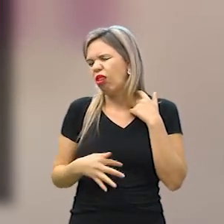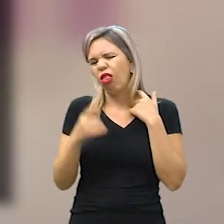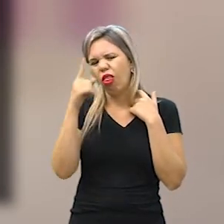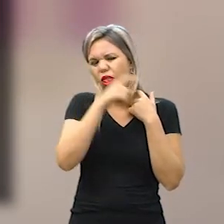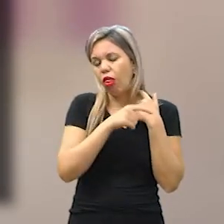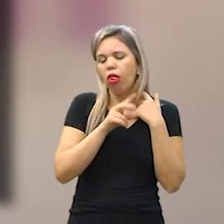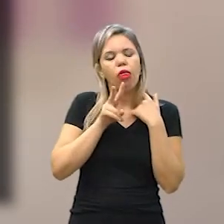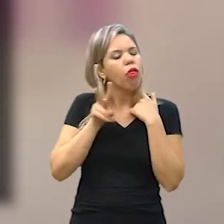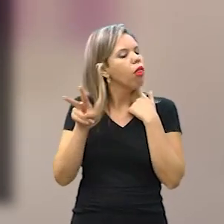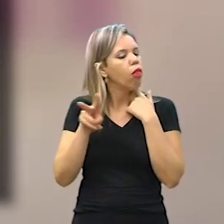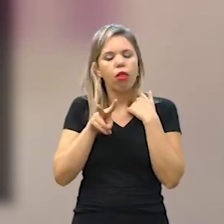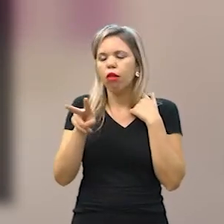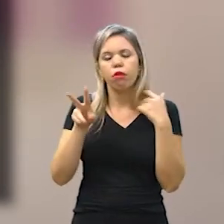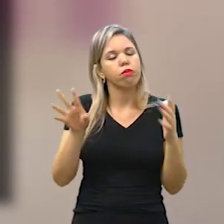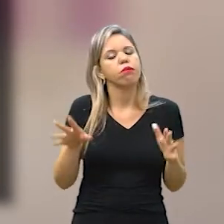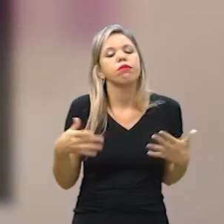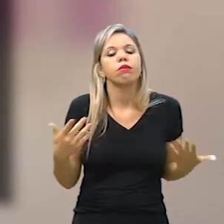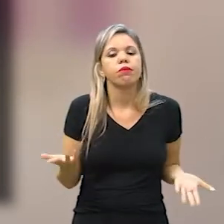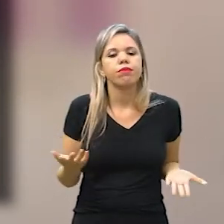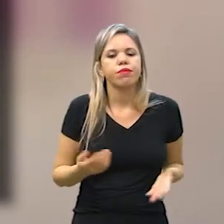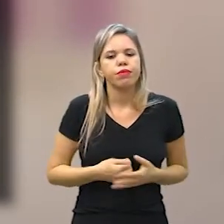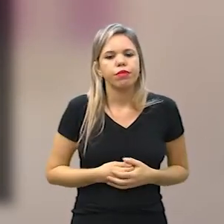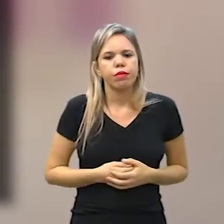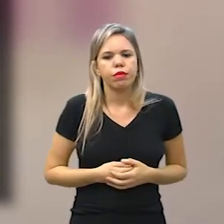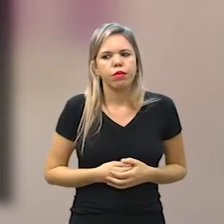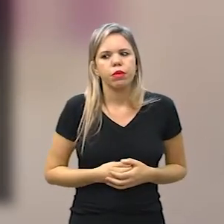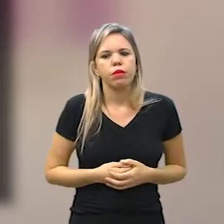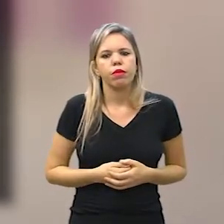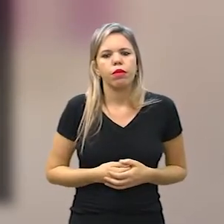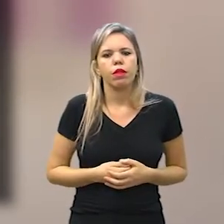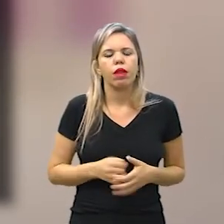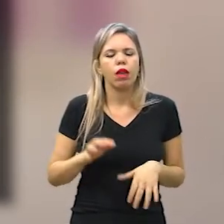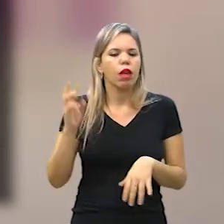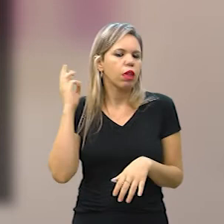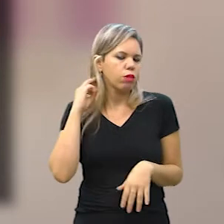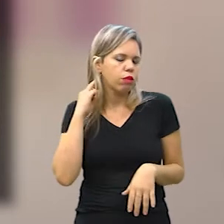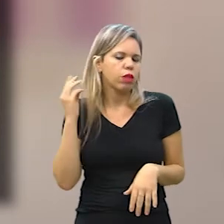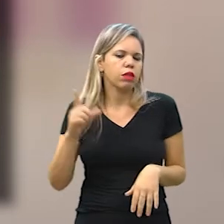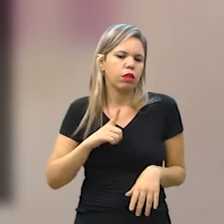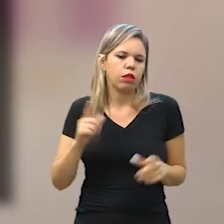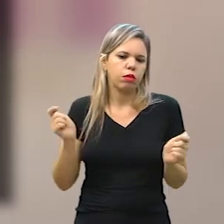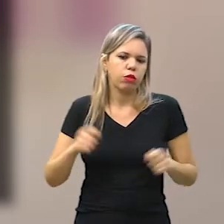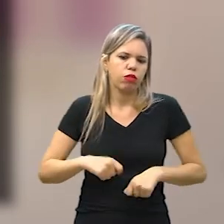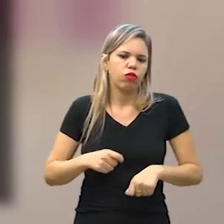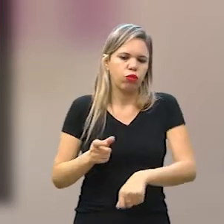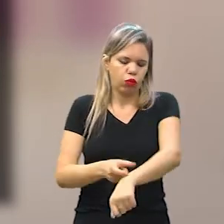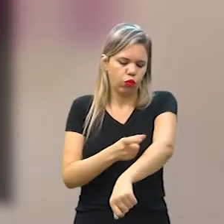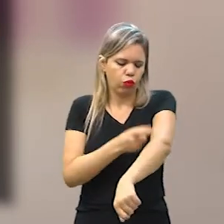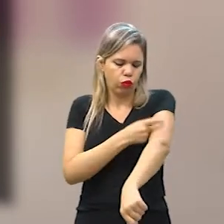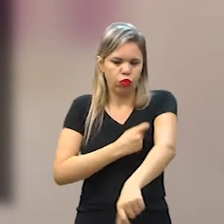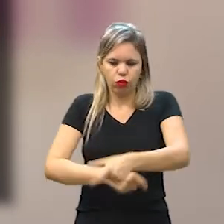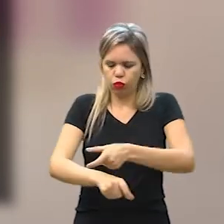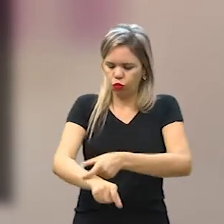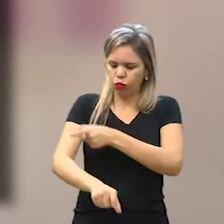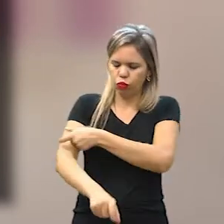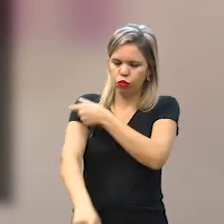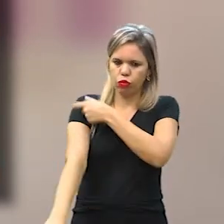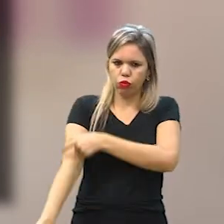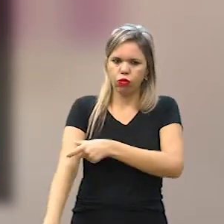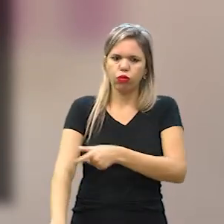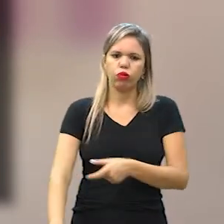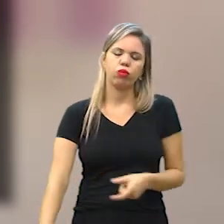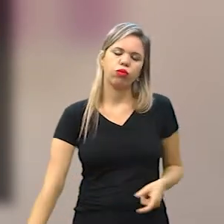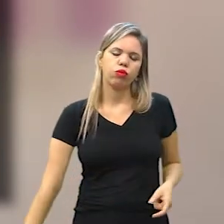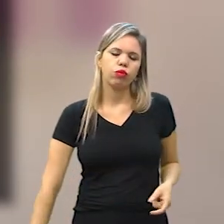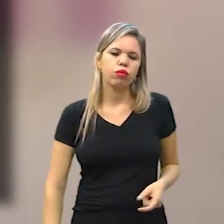mexer o pescoço. Então, na meningococcemia, você pode ter manchas pelo corpo, tá? Que são